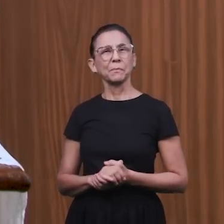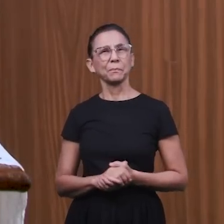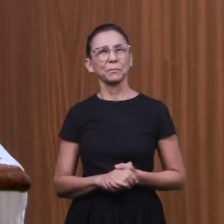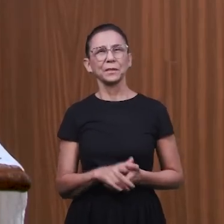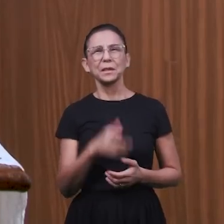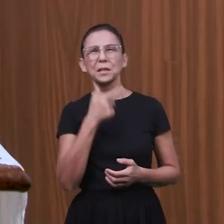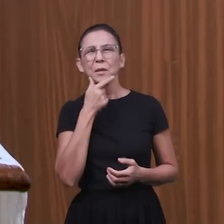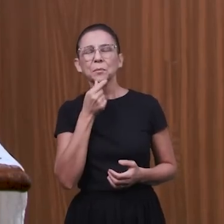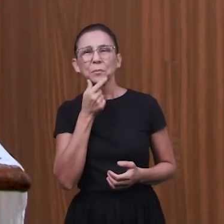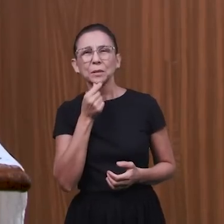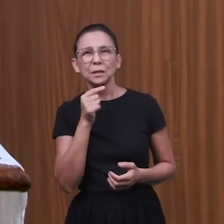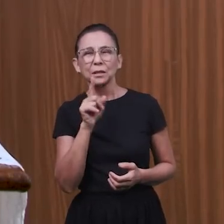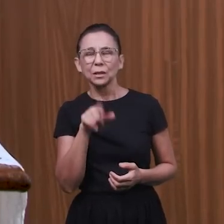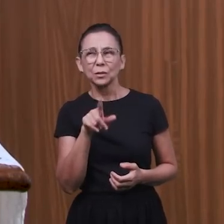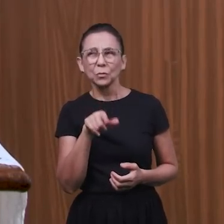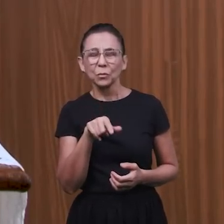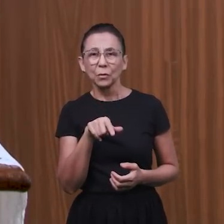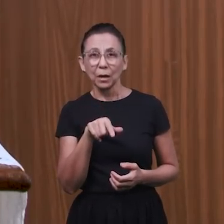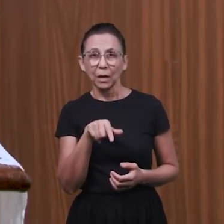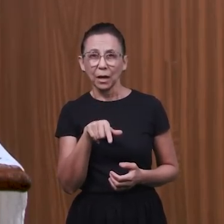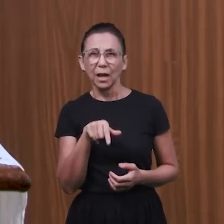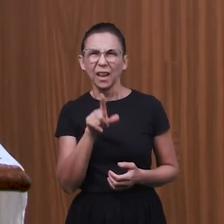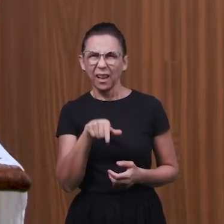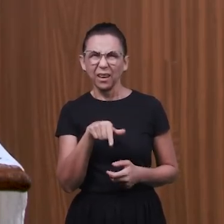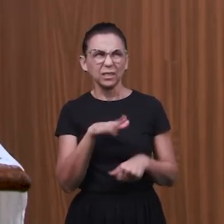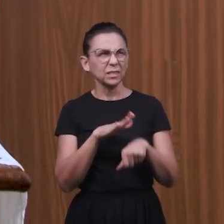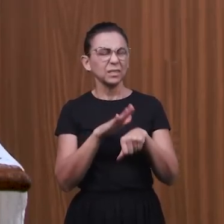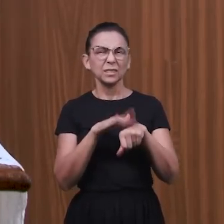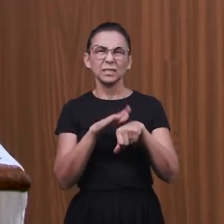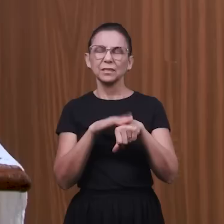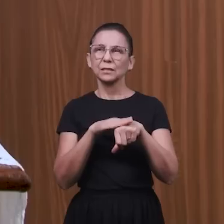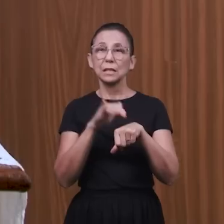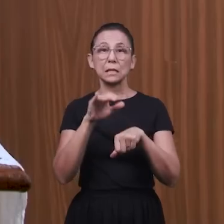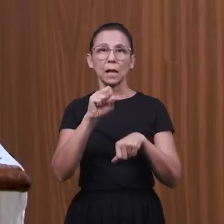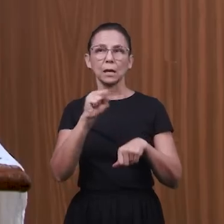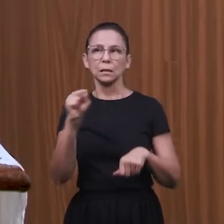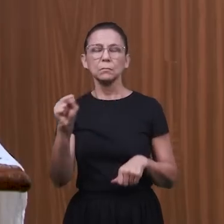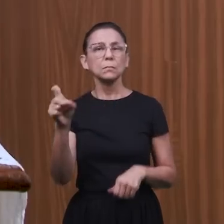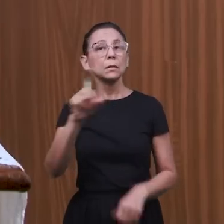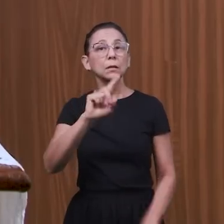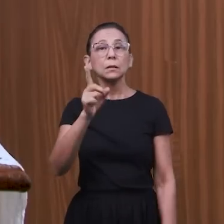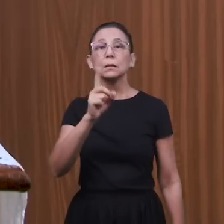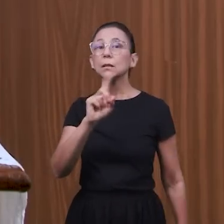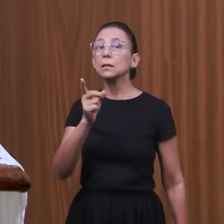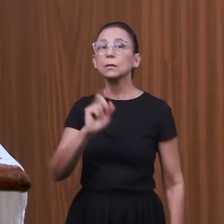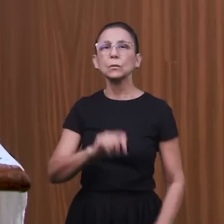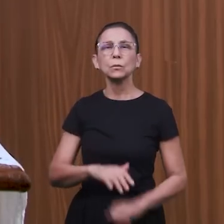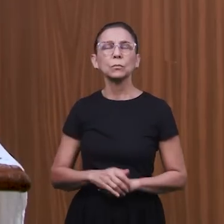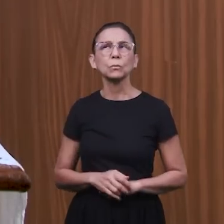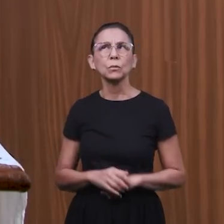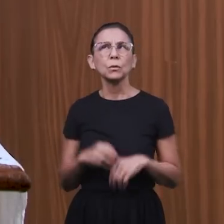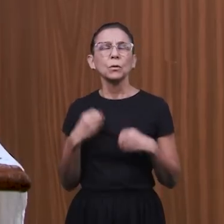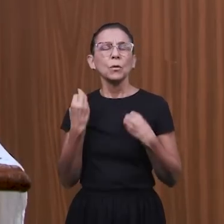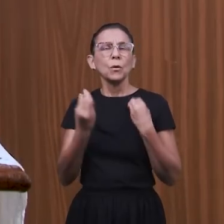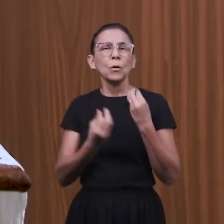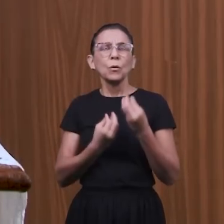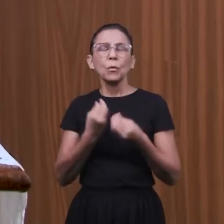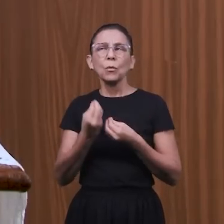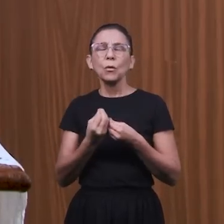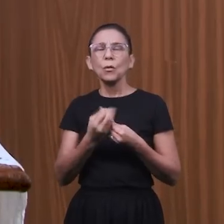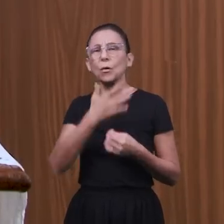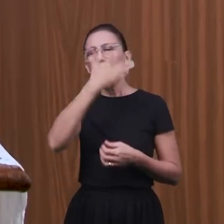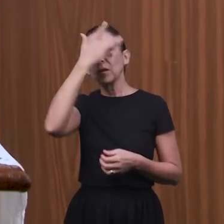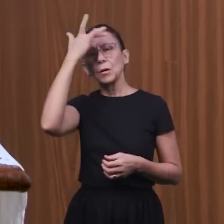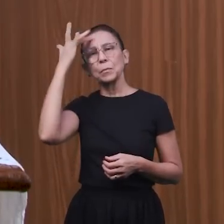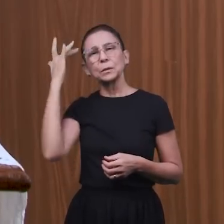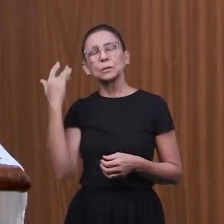porventura este menino era o próprio Isaías? Não. Quem é o conselheiro? Quem se mostrou o conselheiro,